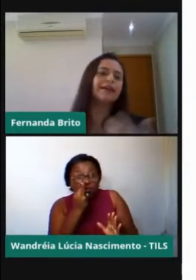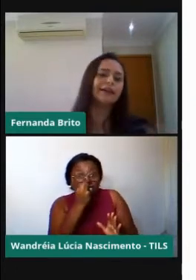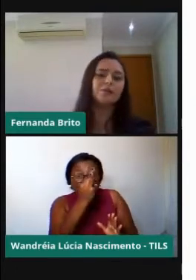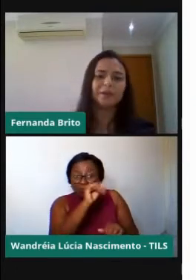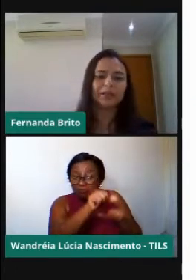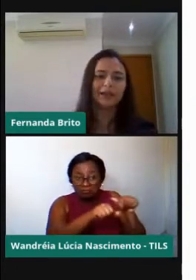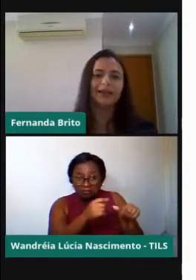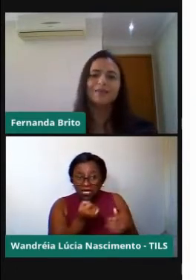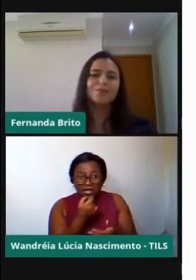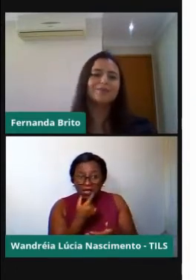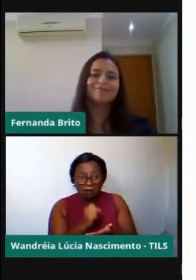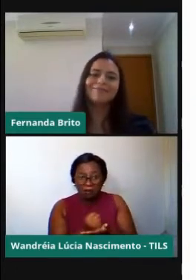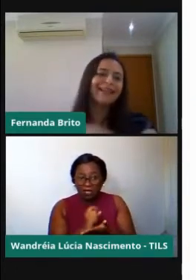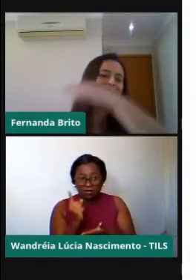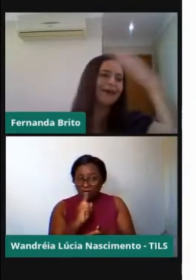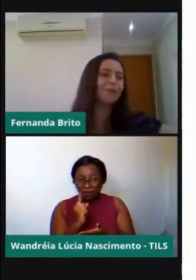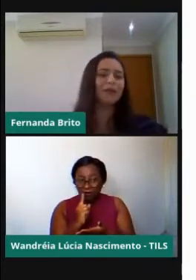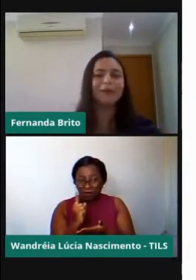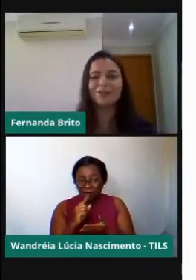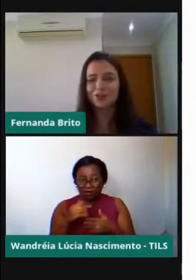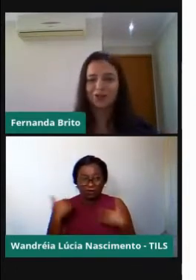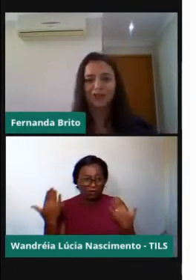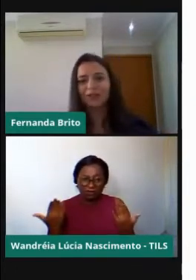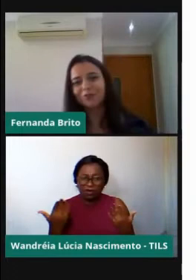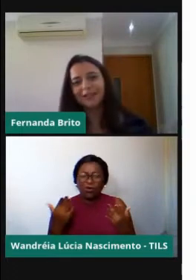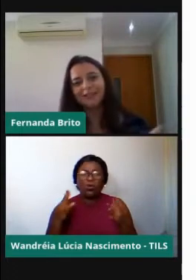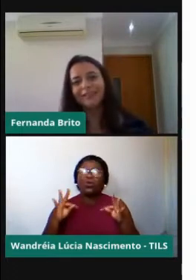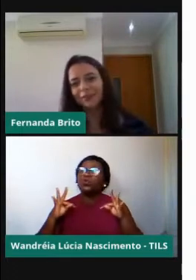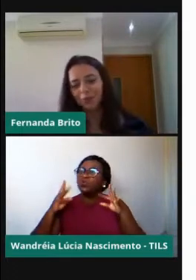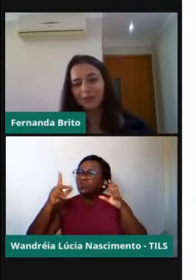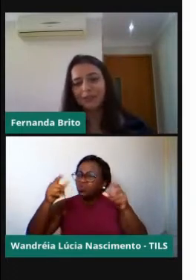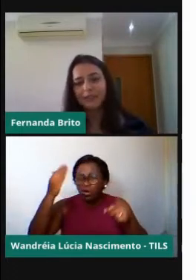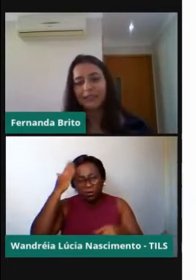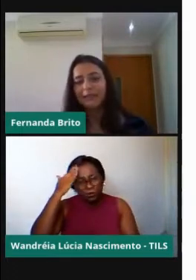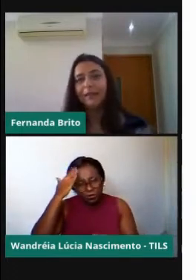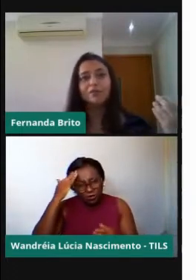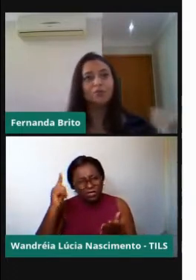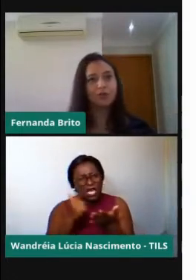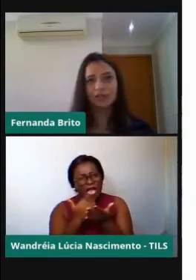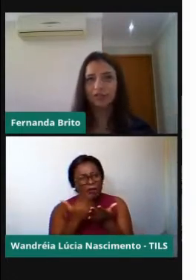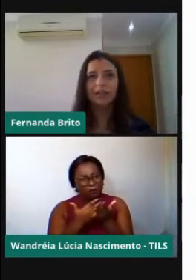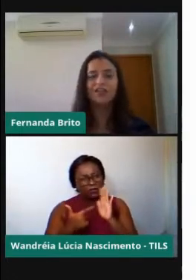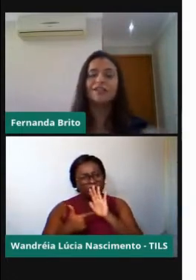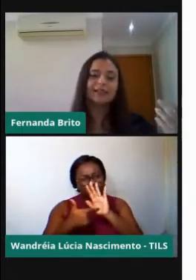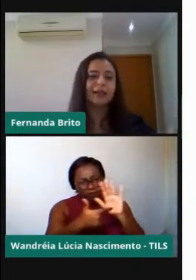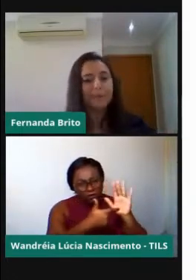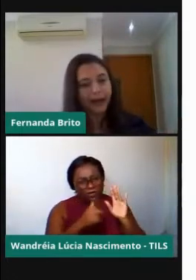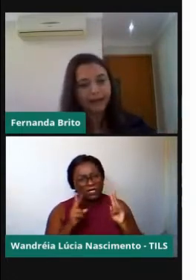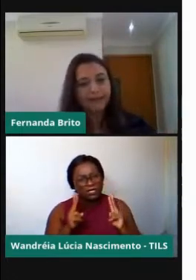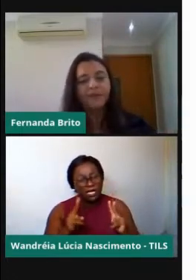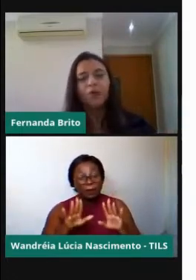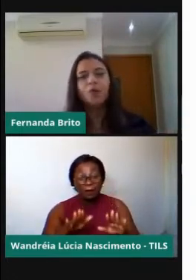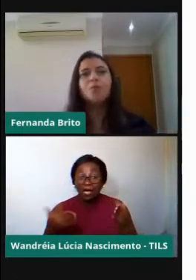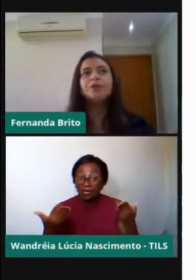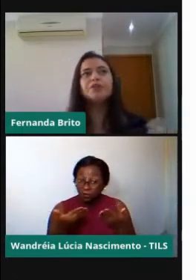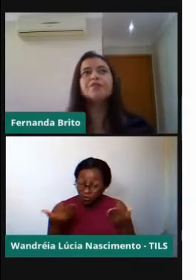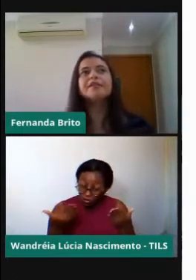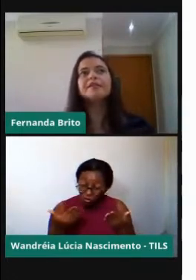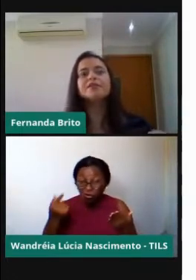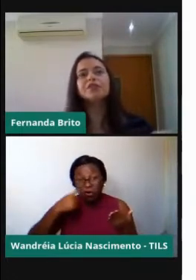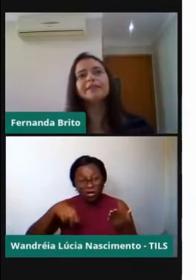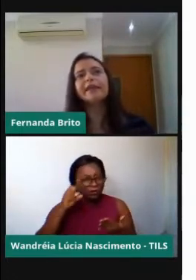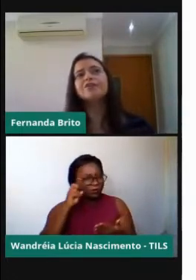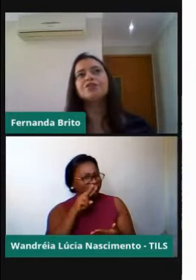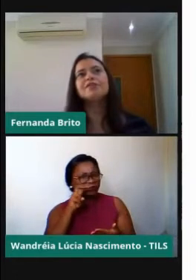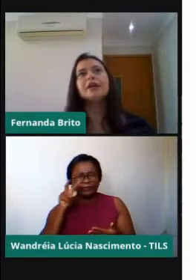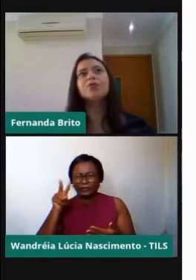não é segredo para ninguém, isso, né, é amplamente descrito na literatura, mas hoje a gente se depara com, muitas